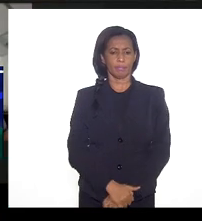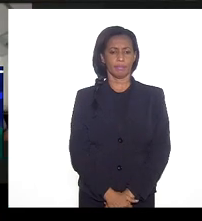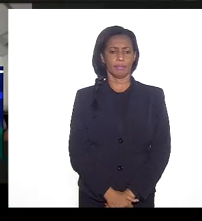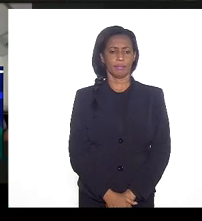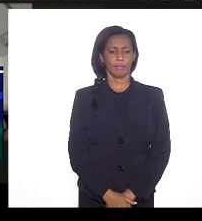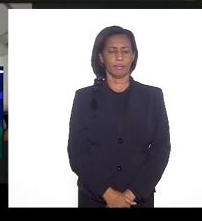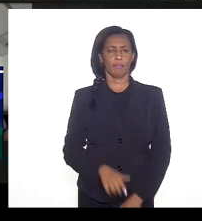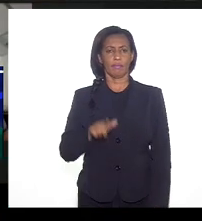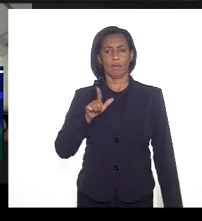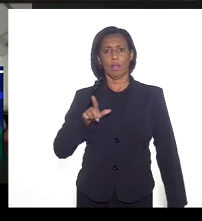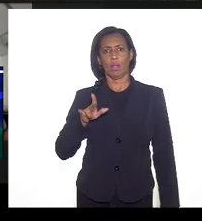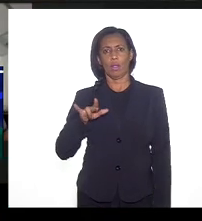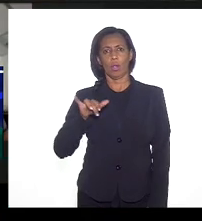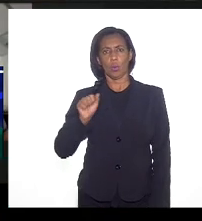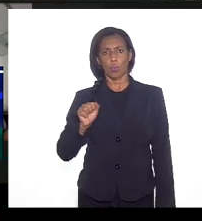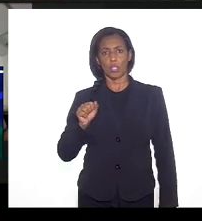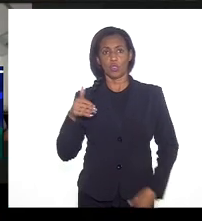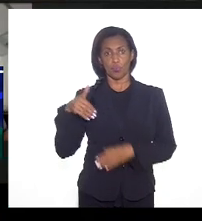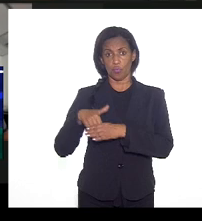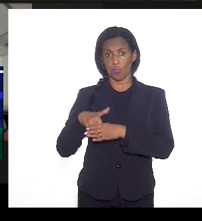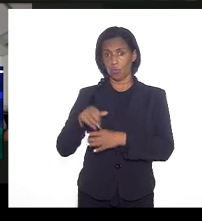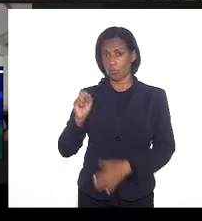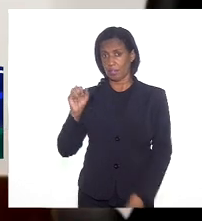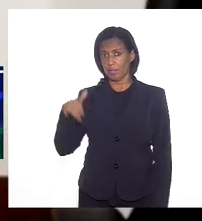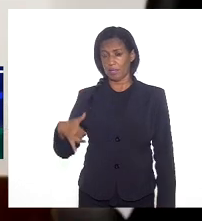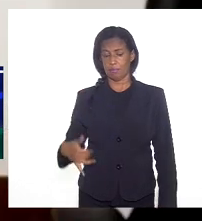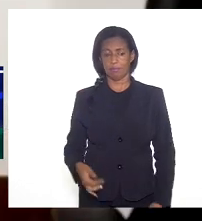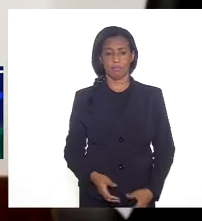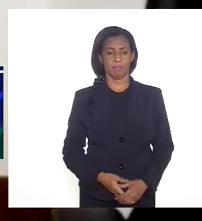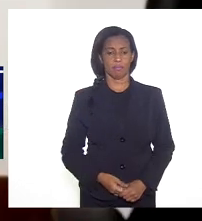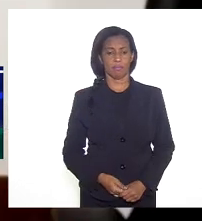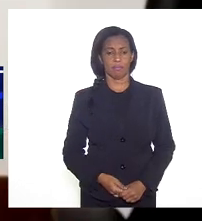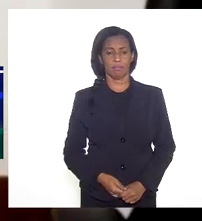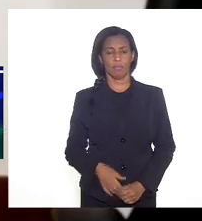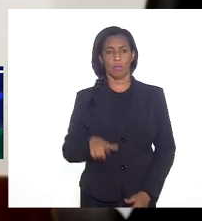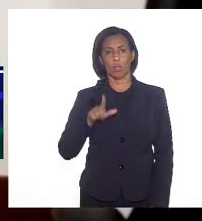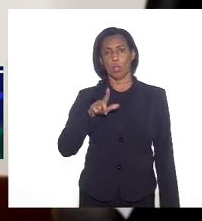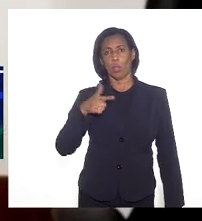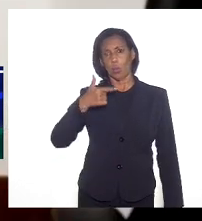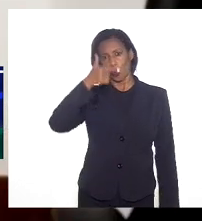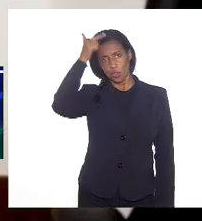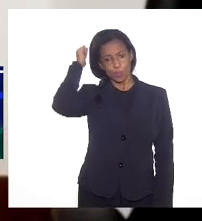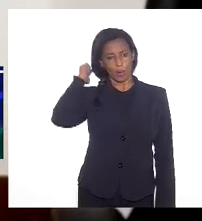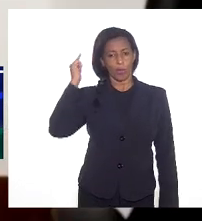Deputado Luiz Martins votou no grupo sim Deputado Luiz Paulo